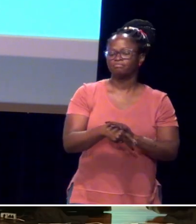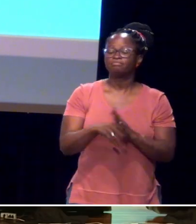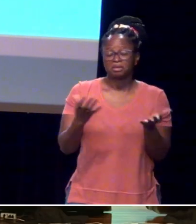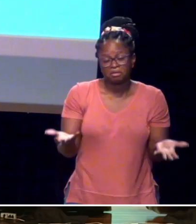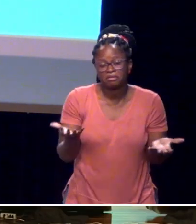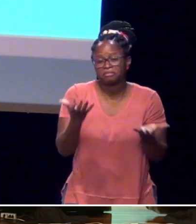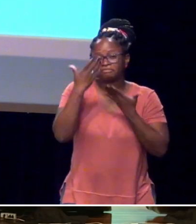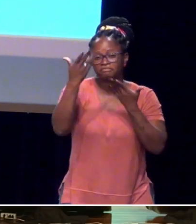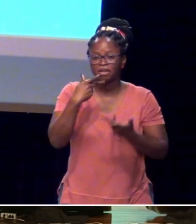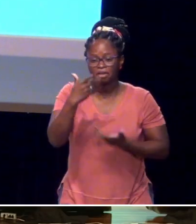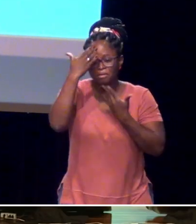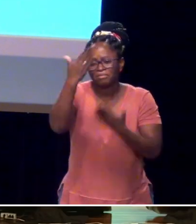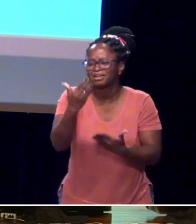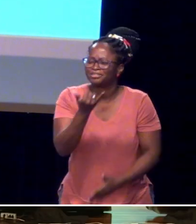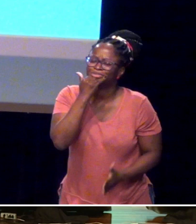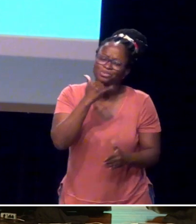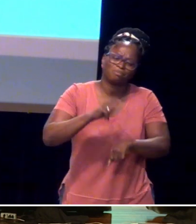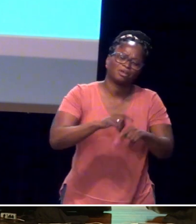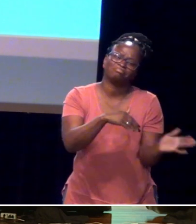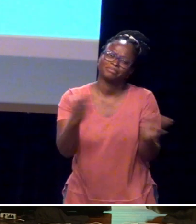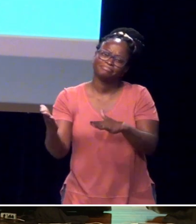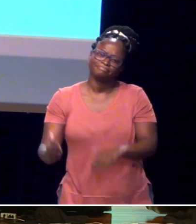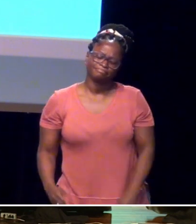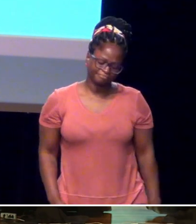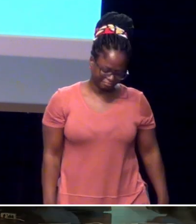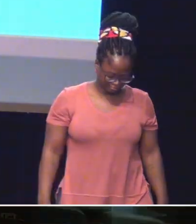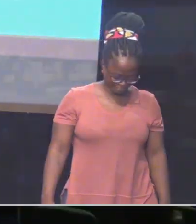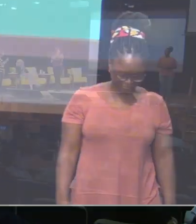Era isso. Muito obrigada. Desculpa ter passado o tempo.